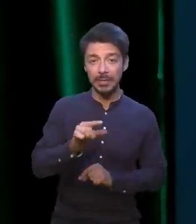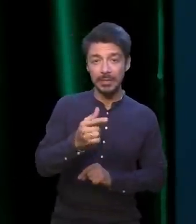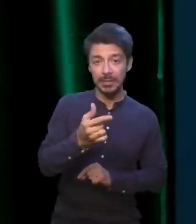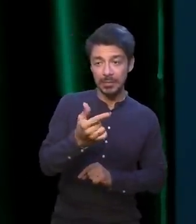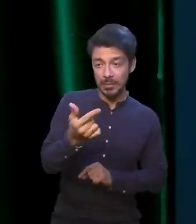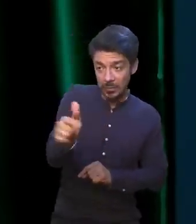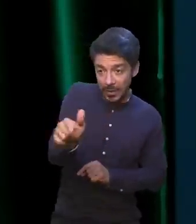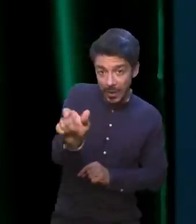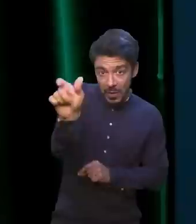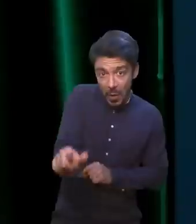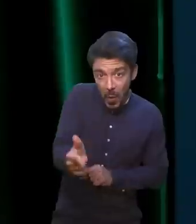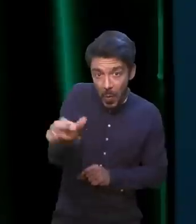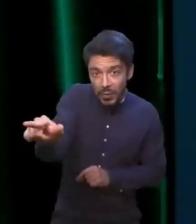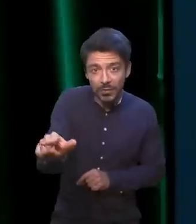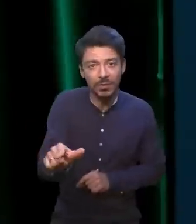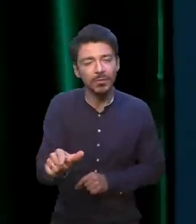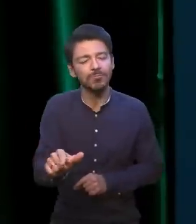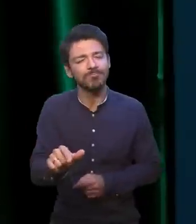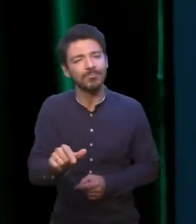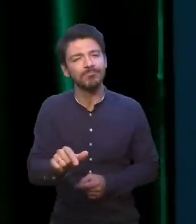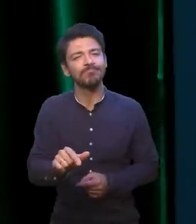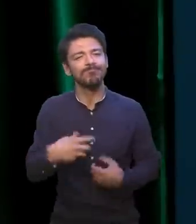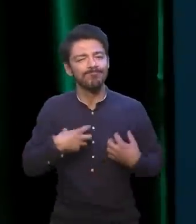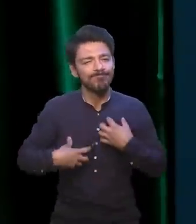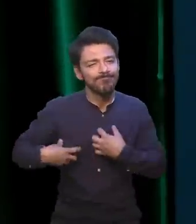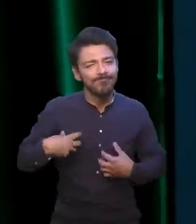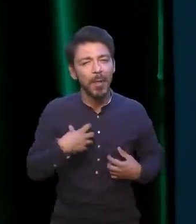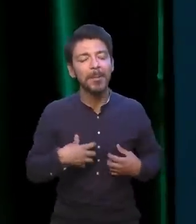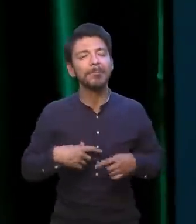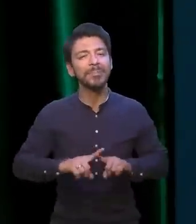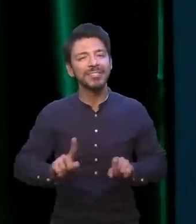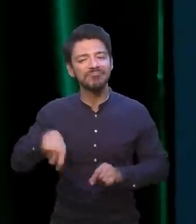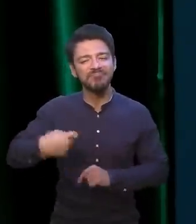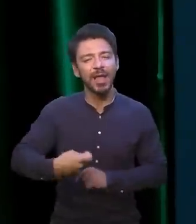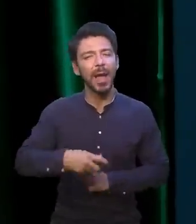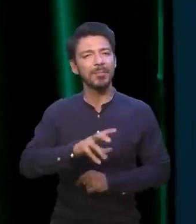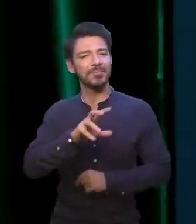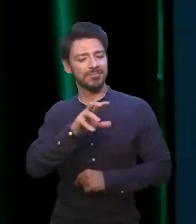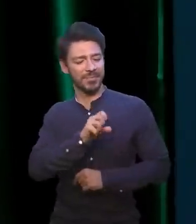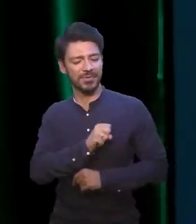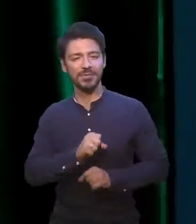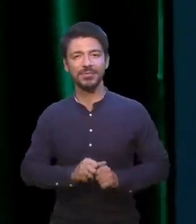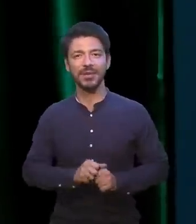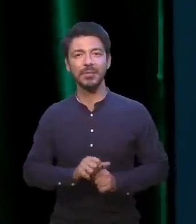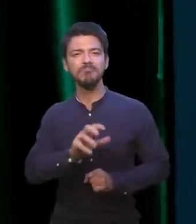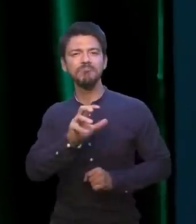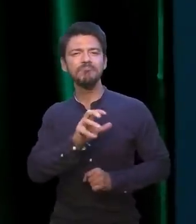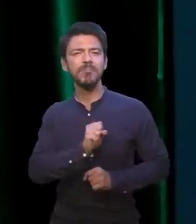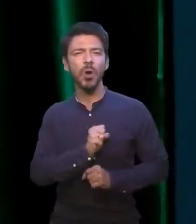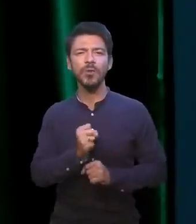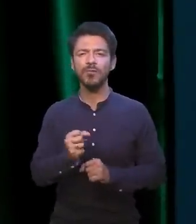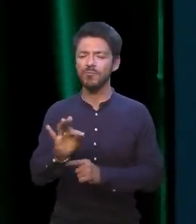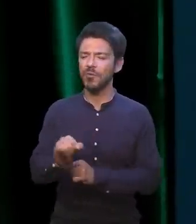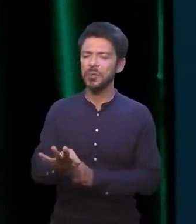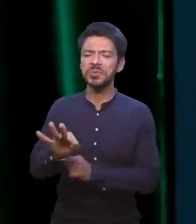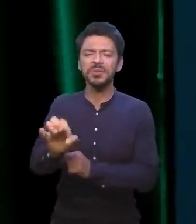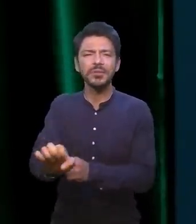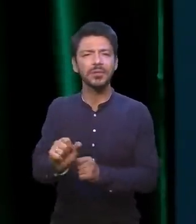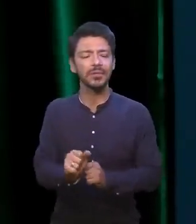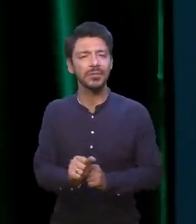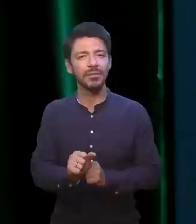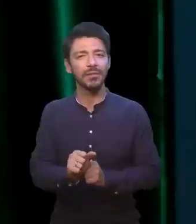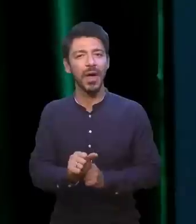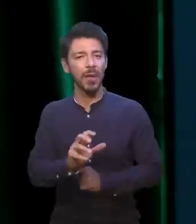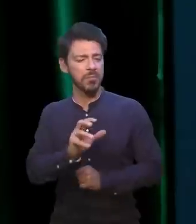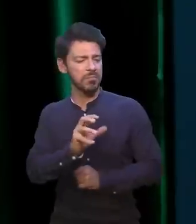Amai-vos sempre, seja o vosso sinal o amor. Amai a fonte, o solo, o animal, a vida em